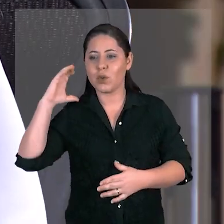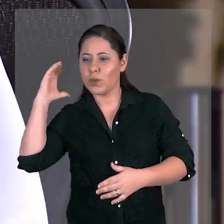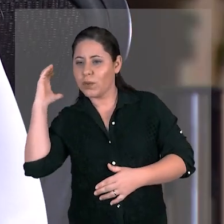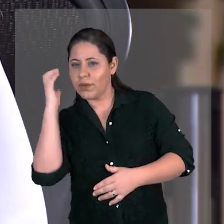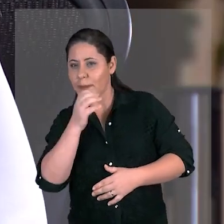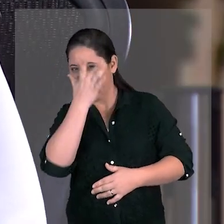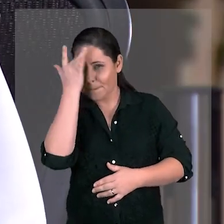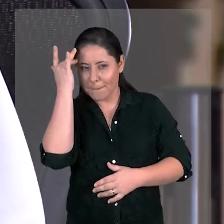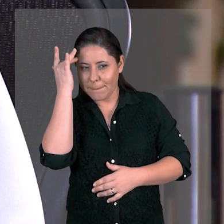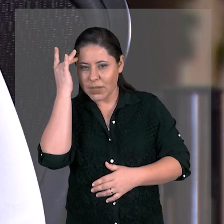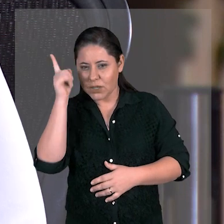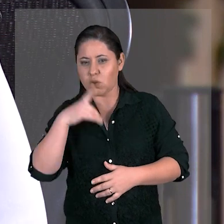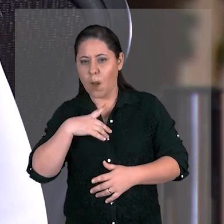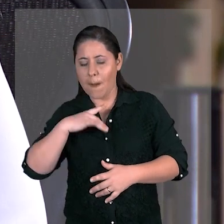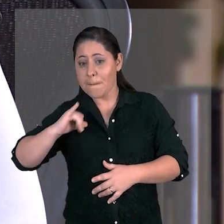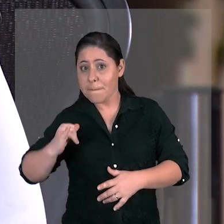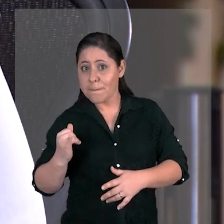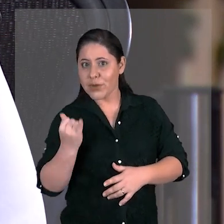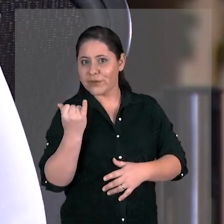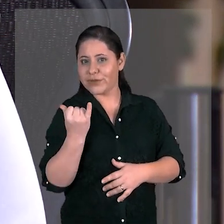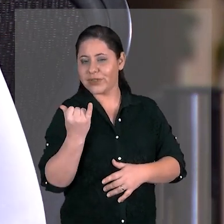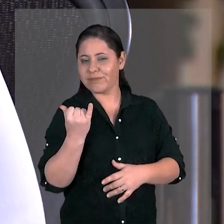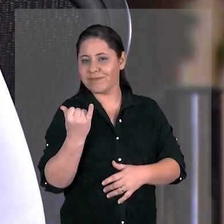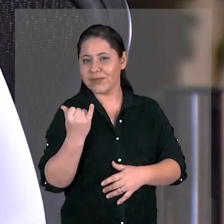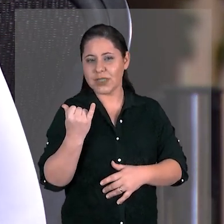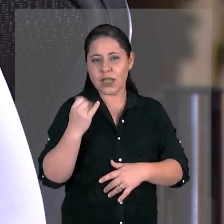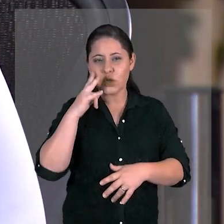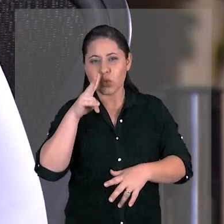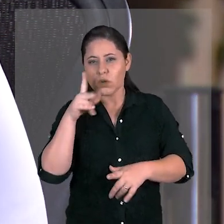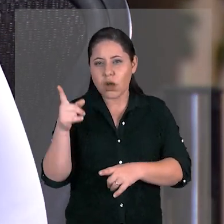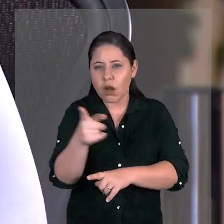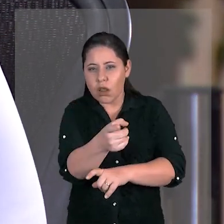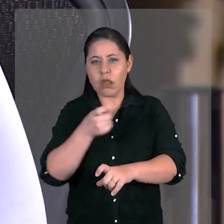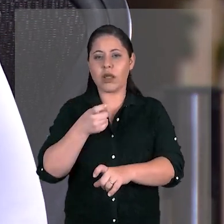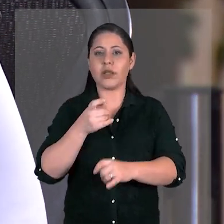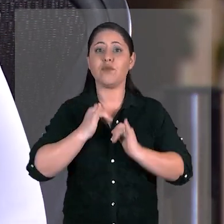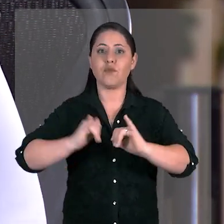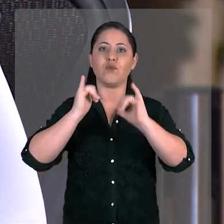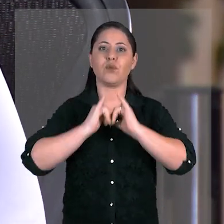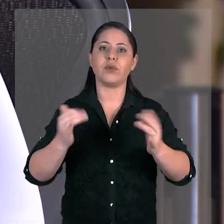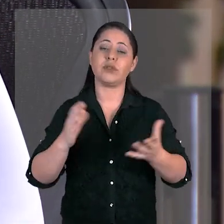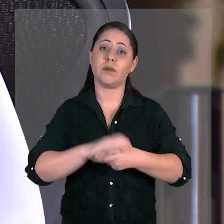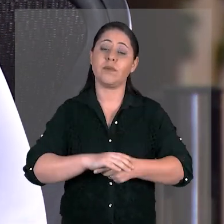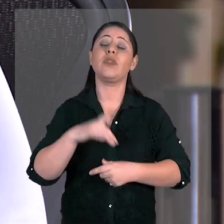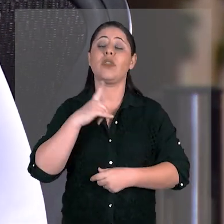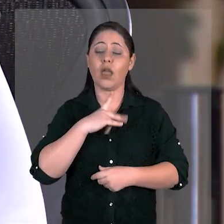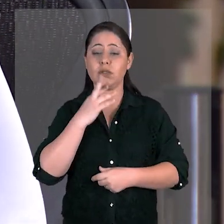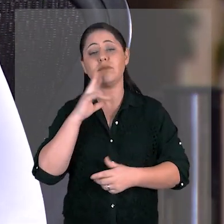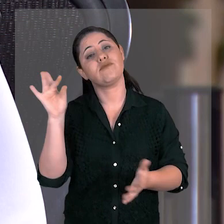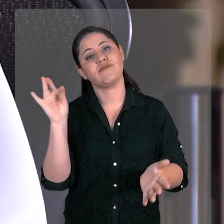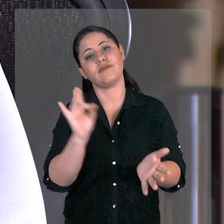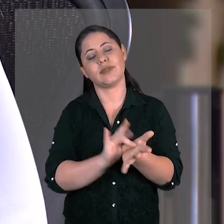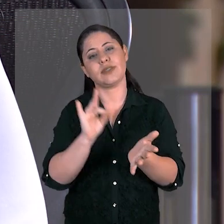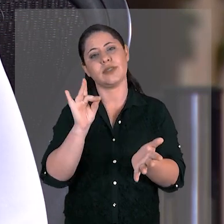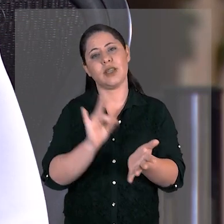Sim, é difícil, mas não impossível. A gente tem aí a resposta